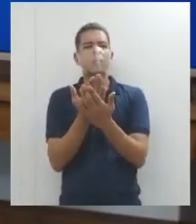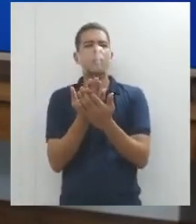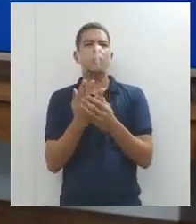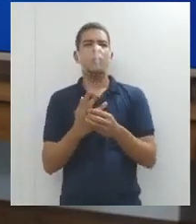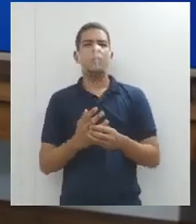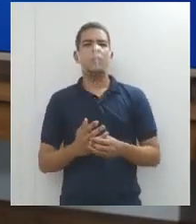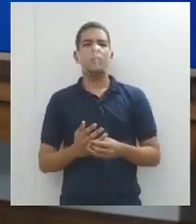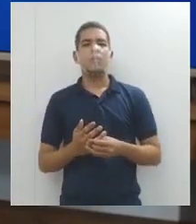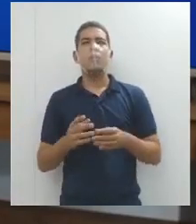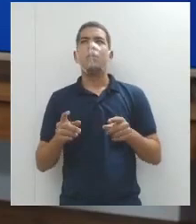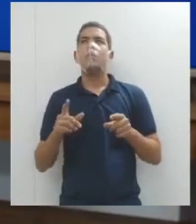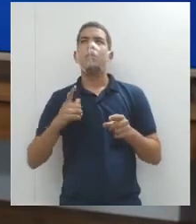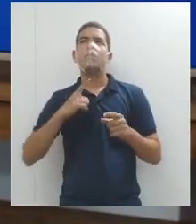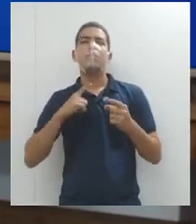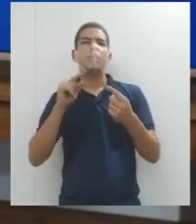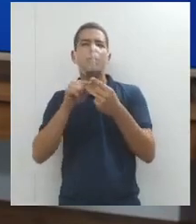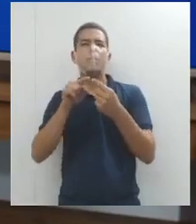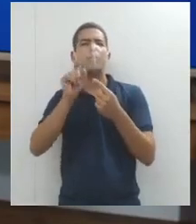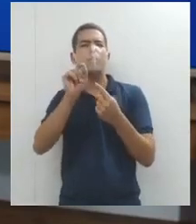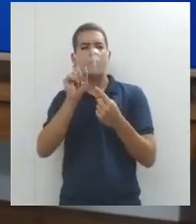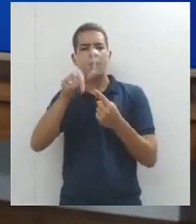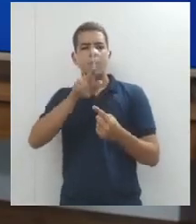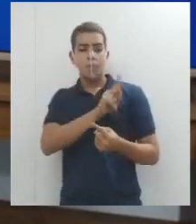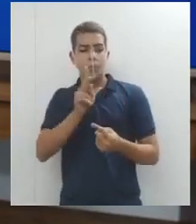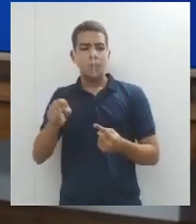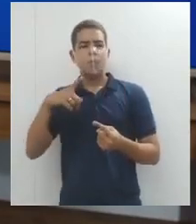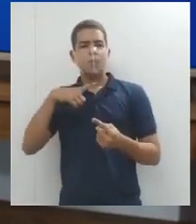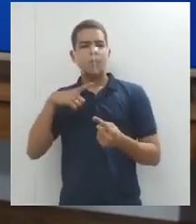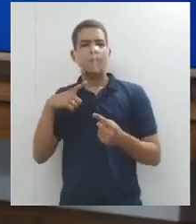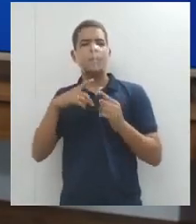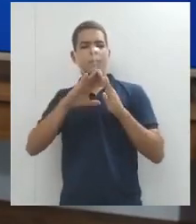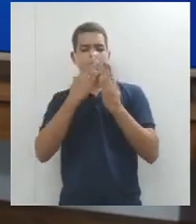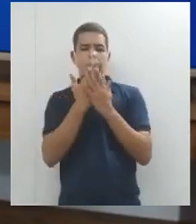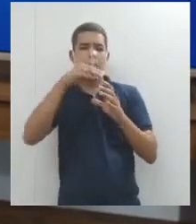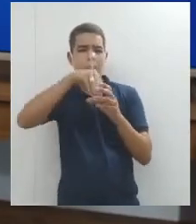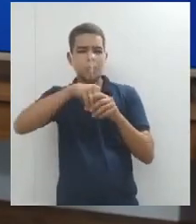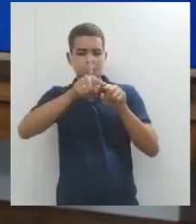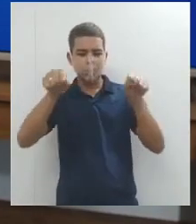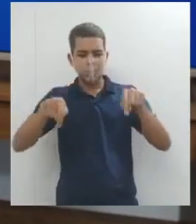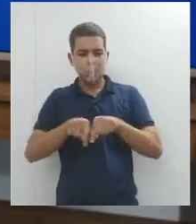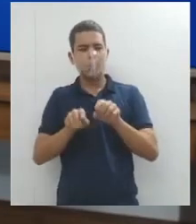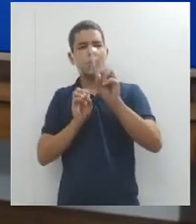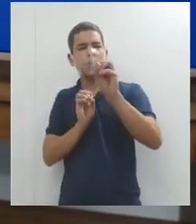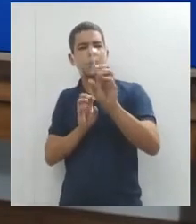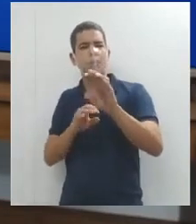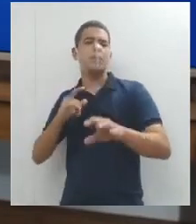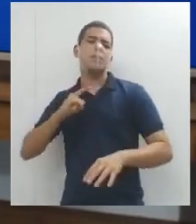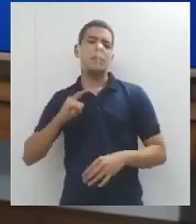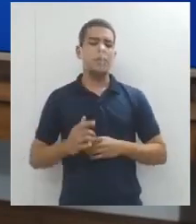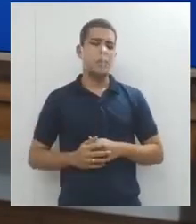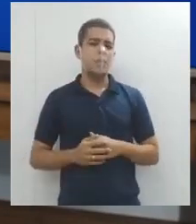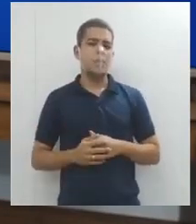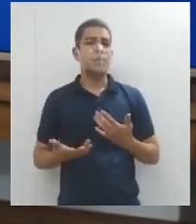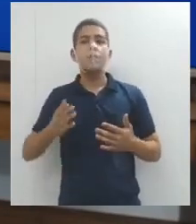de afirmações que o teu professor faz em sala de aula, tá? Nós, professores de língua